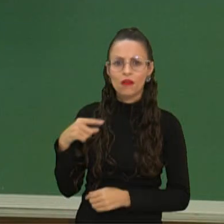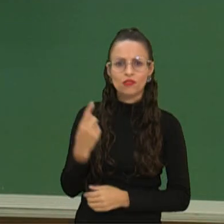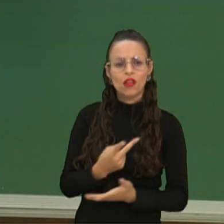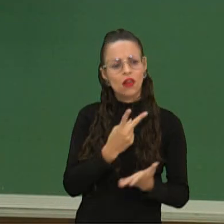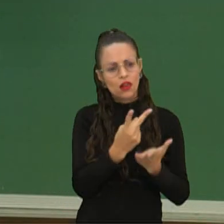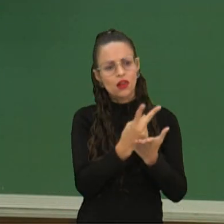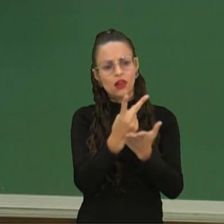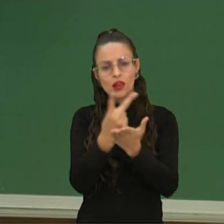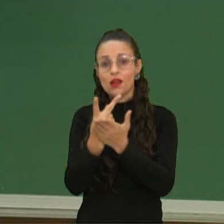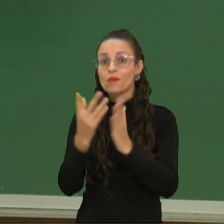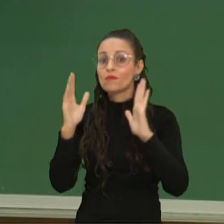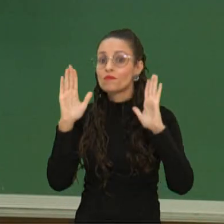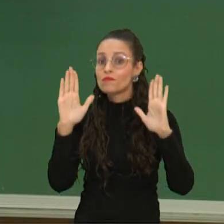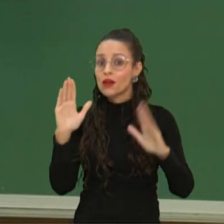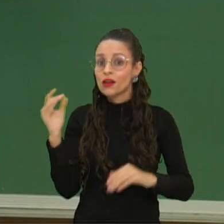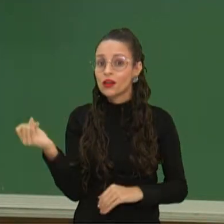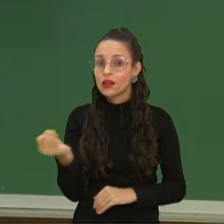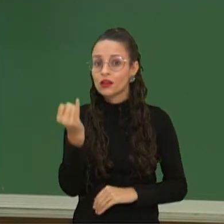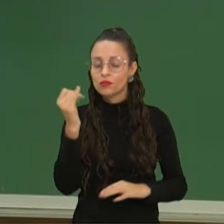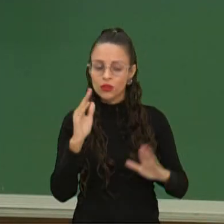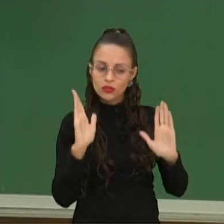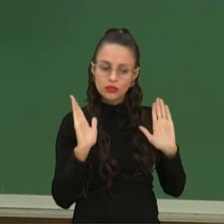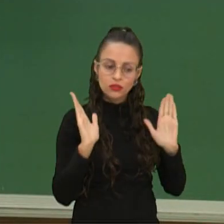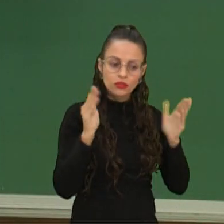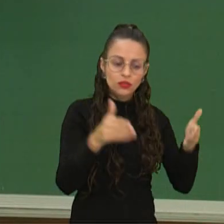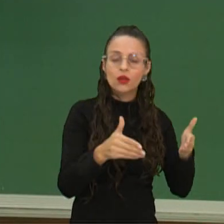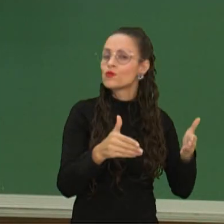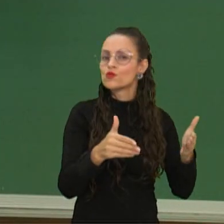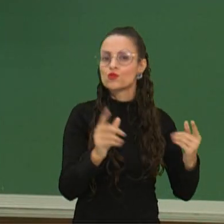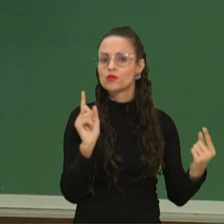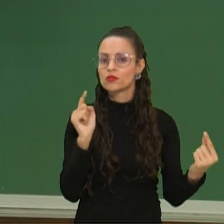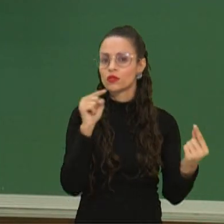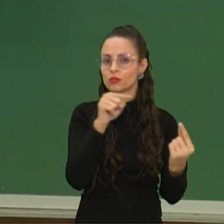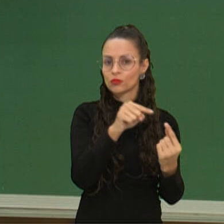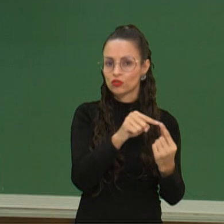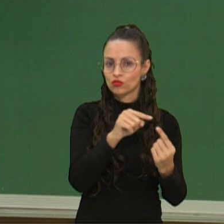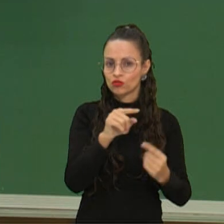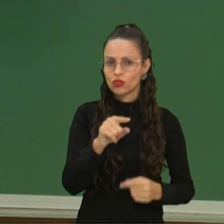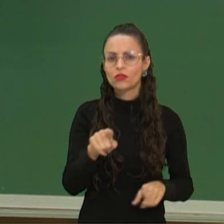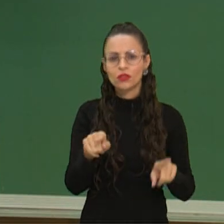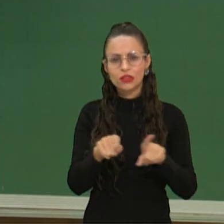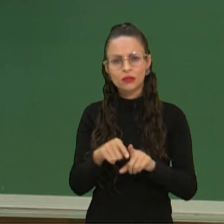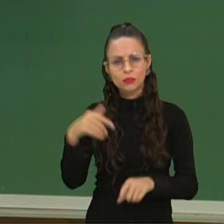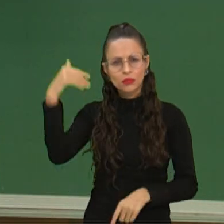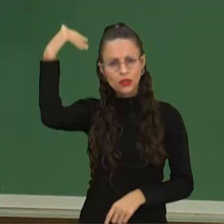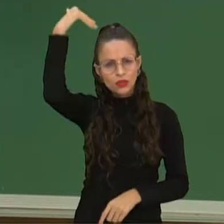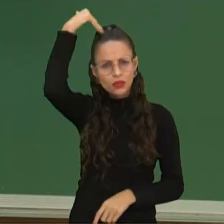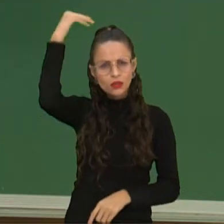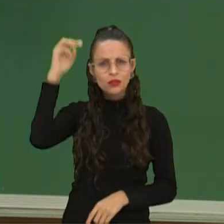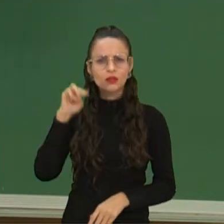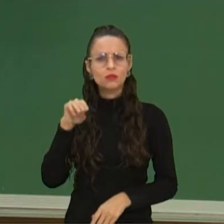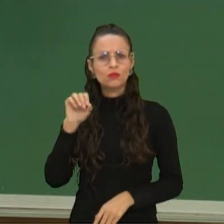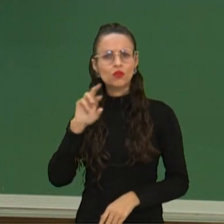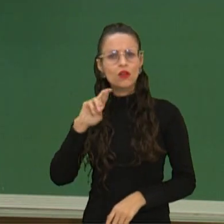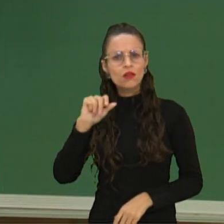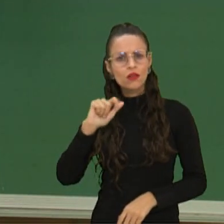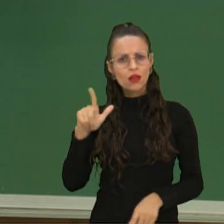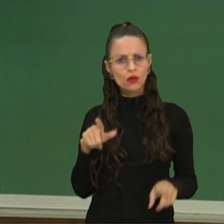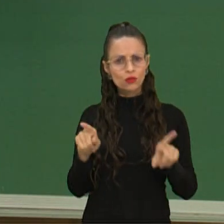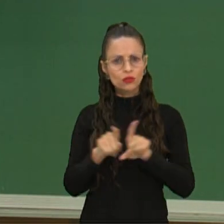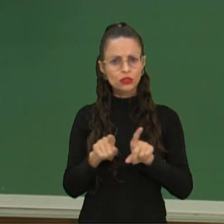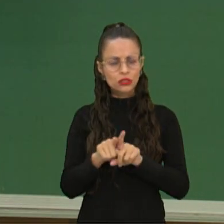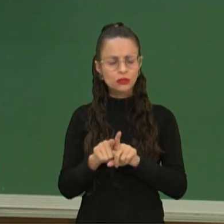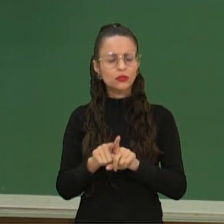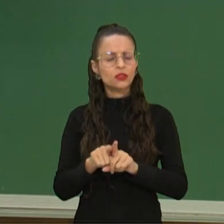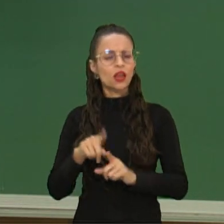é importante focar na nossa intenção, né? E no quesito moral da coisa também, né? Na nossa moralidade. E